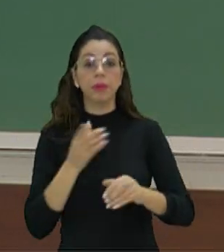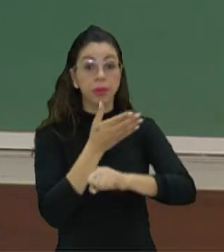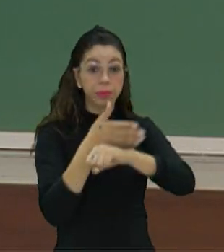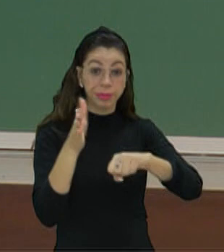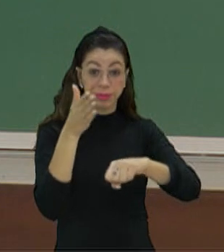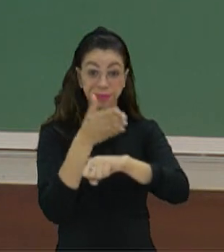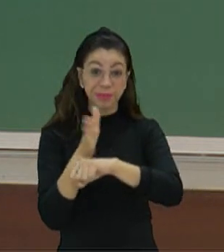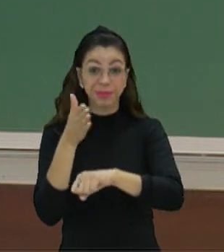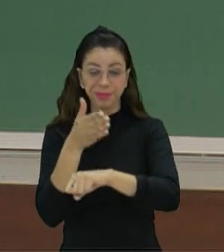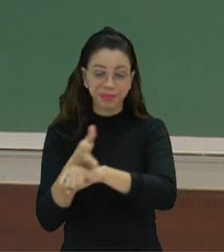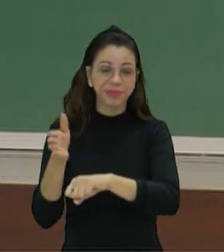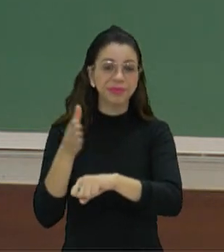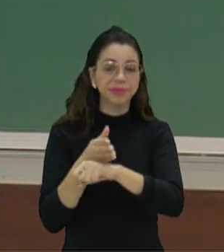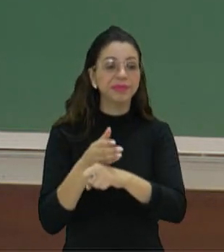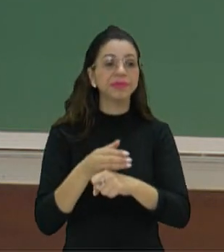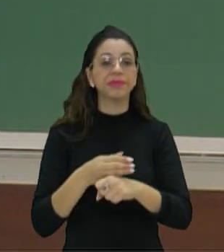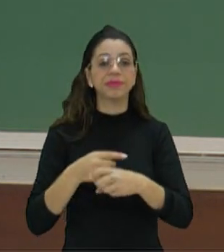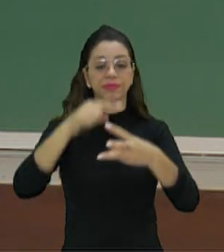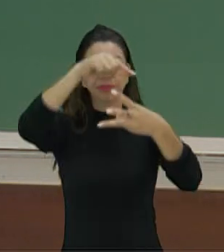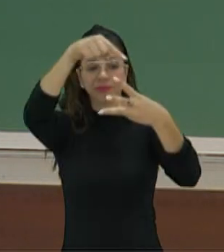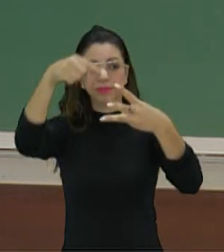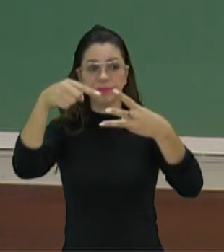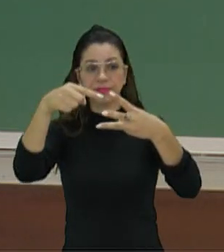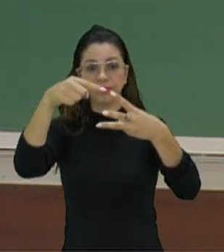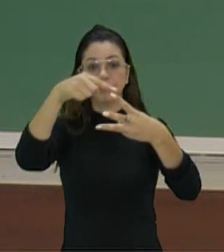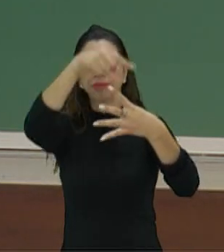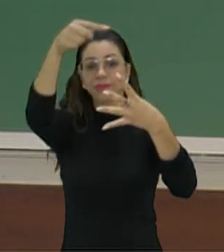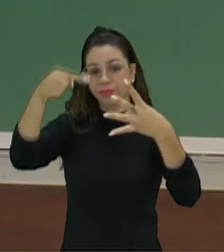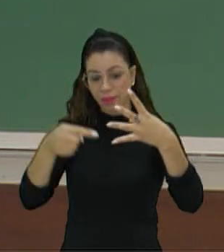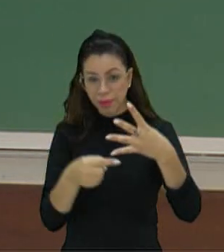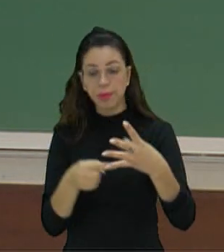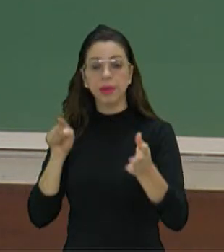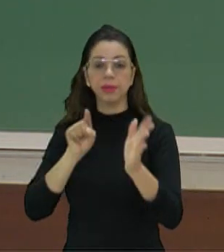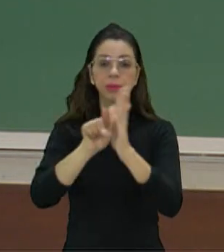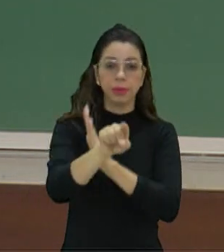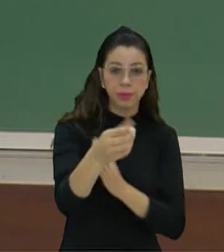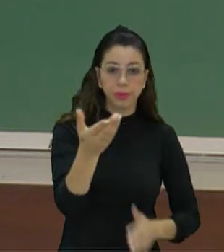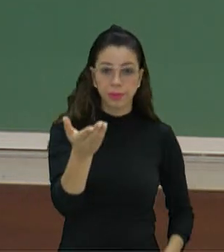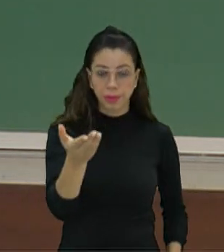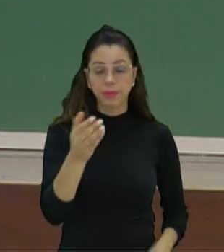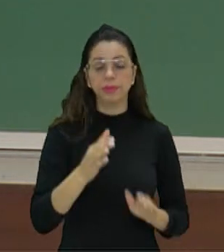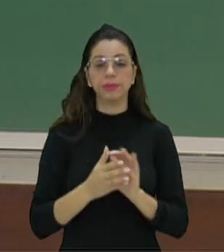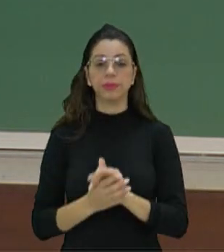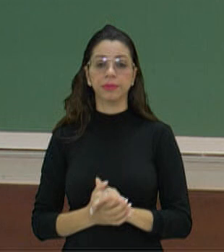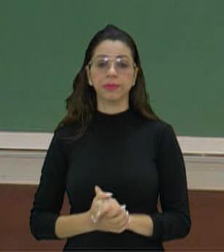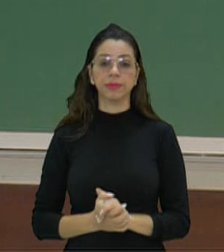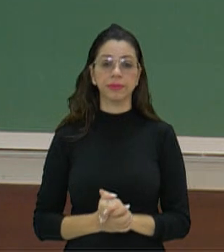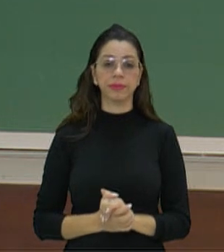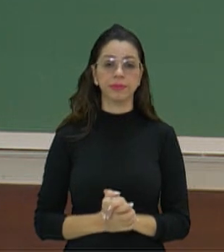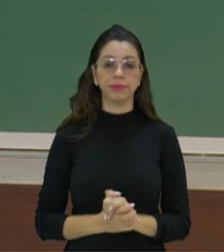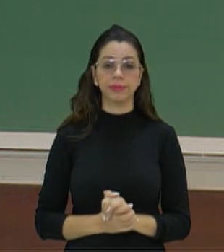aquecimento aqui, onde eu tenho onde eu tenho 4 perguntas para vocês, ok?